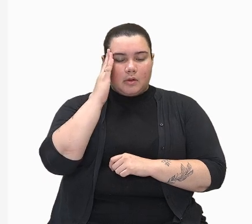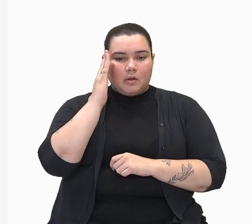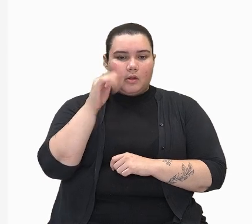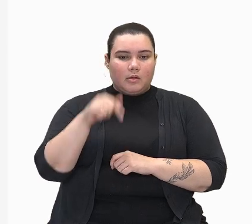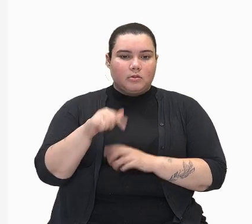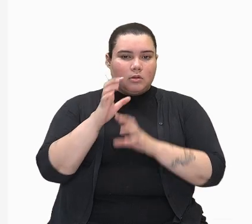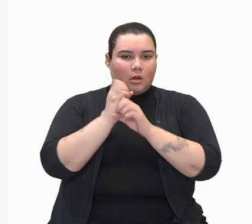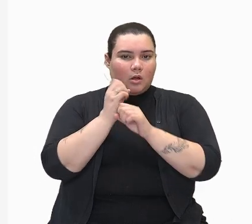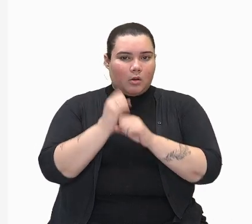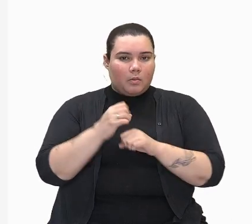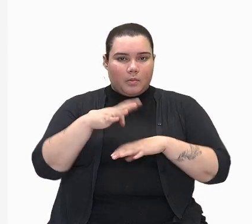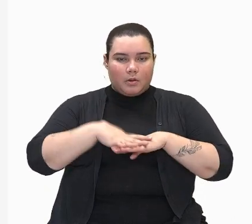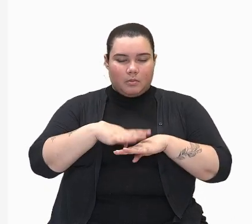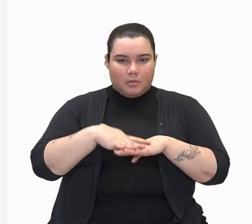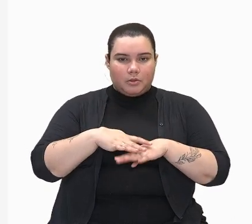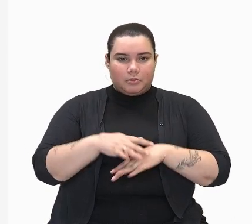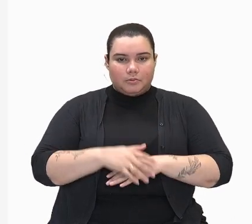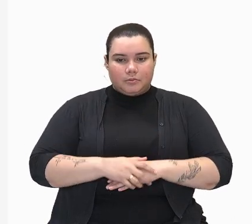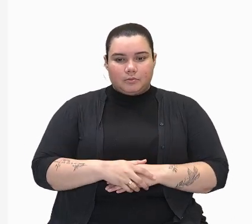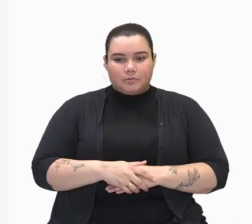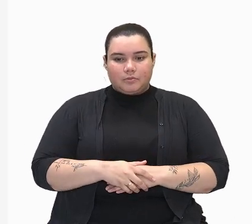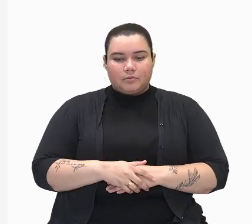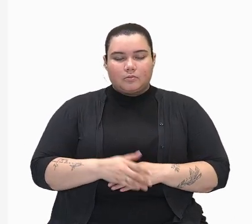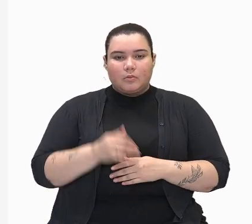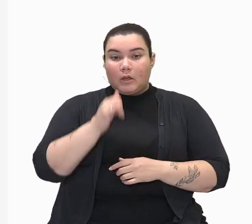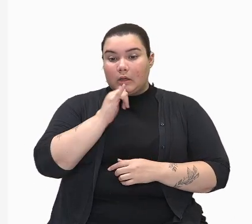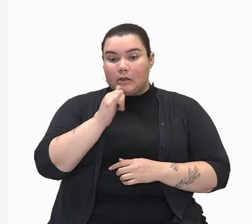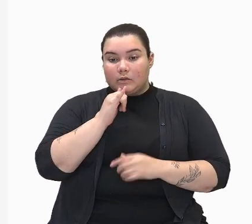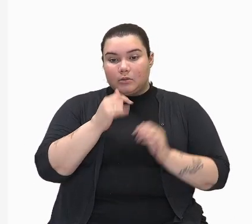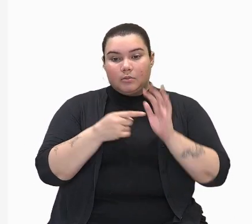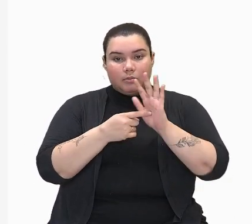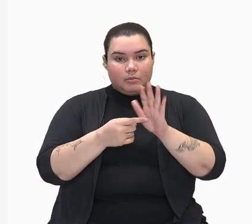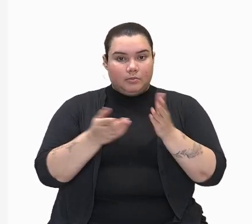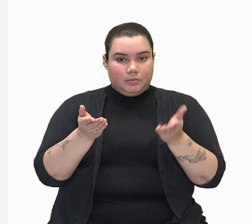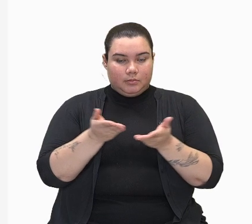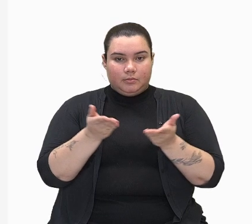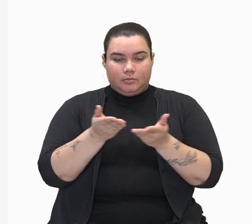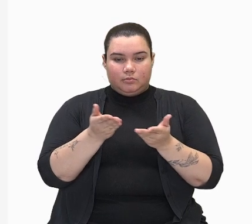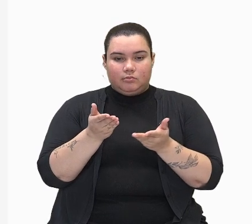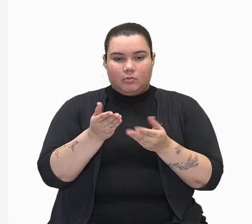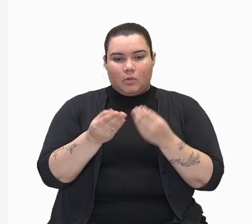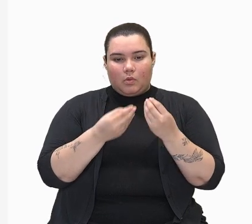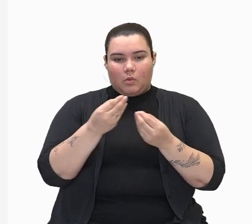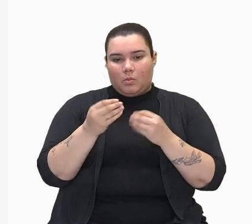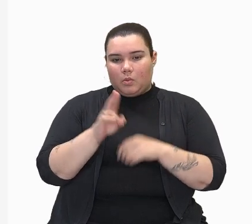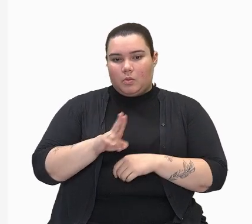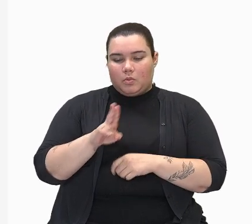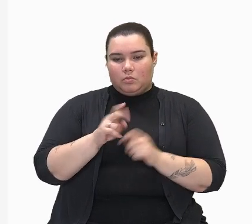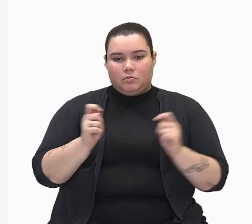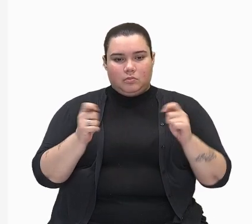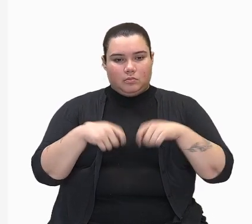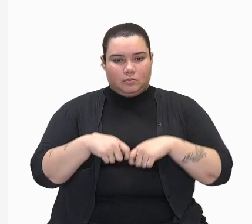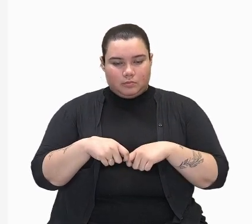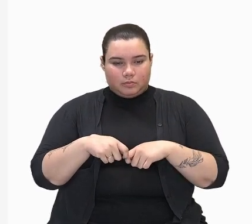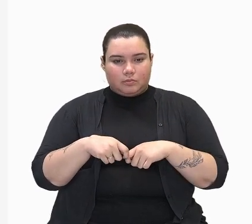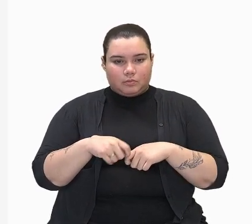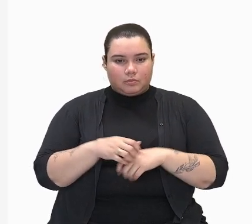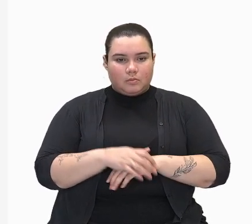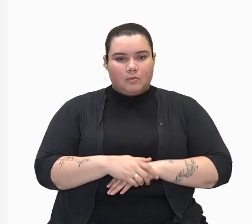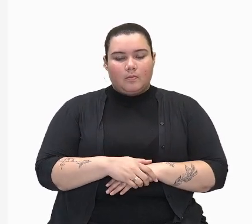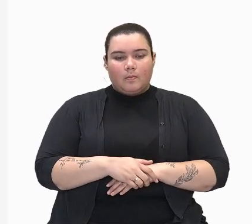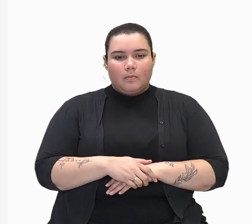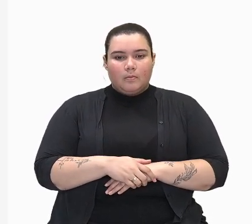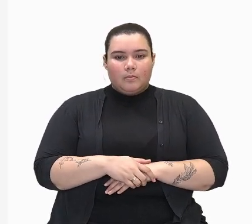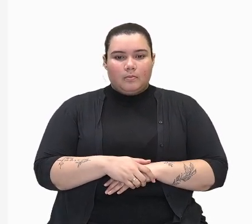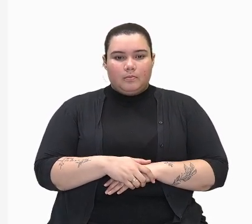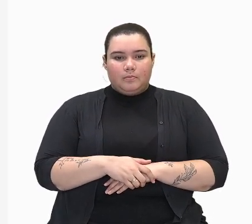estabelecer, tá, essas relações. Bora ver um exemplo, então, como nós podemos utilizar a relação de Euler. Olha só o